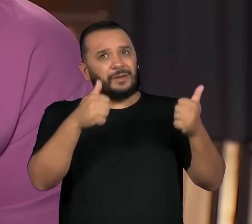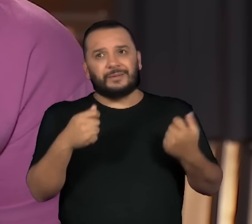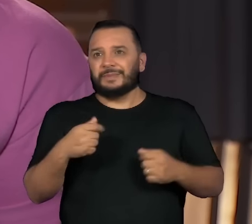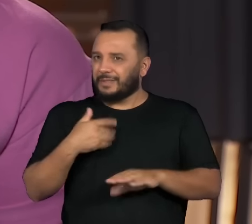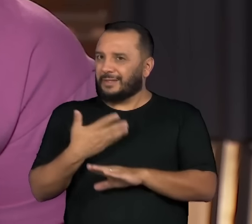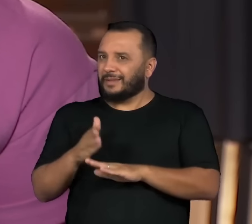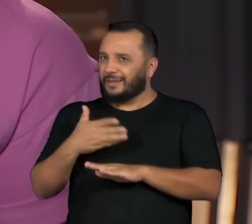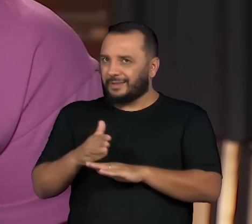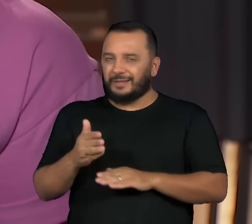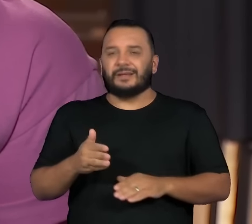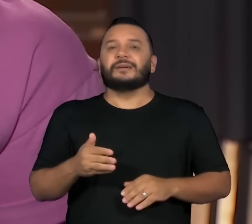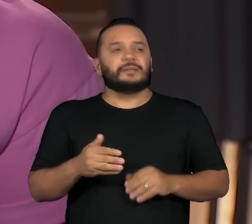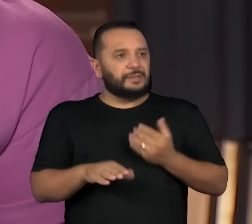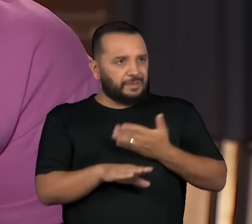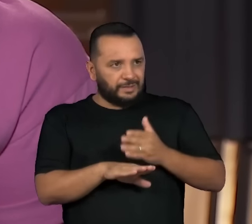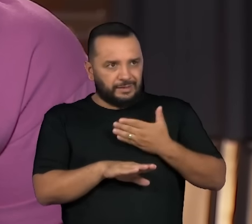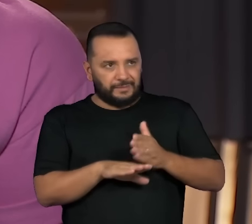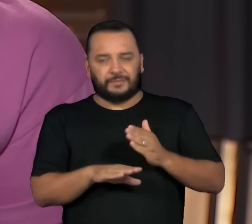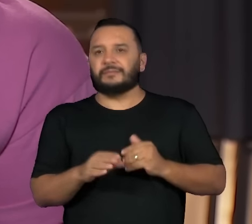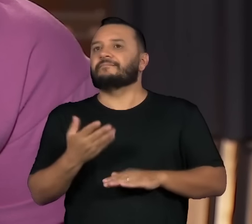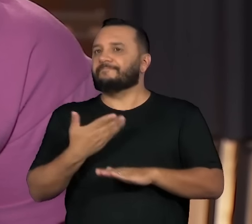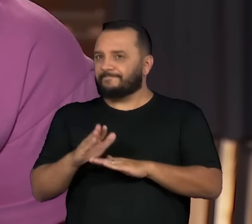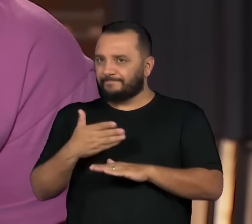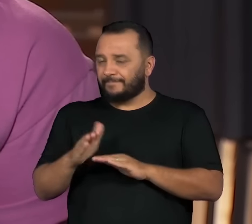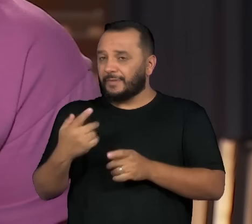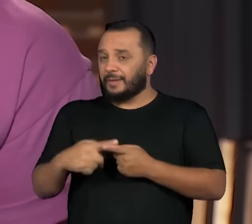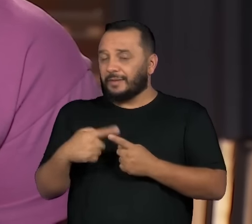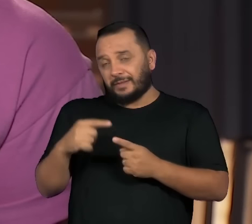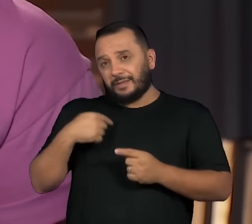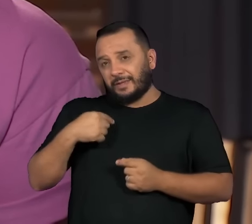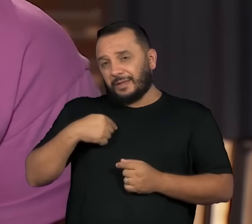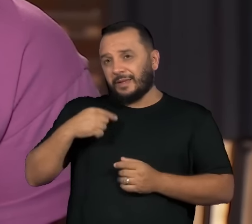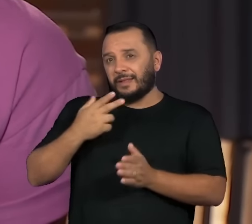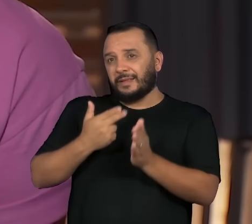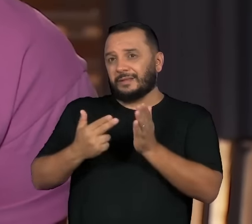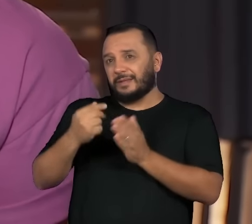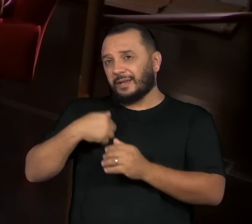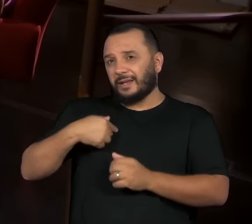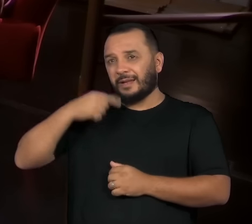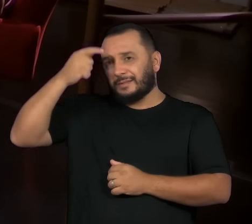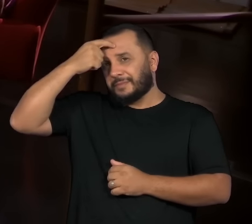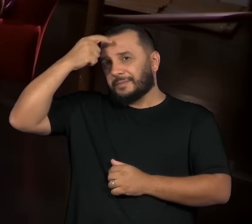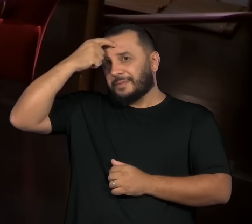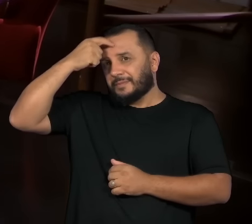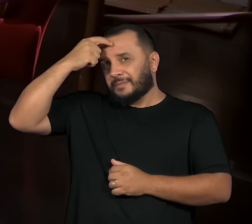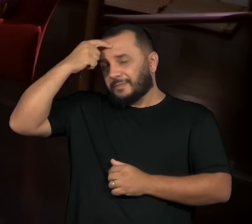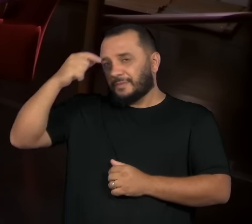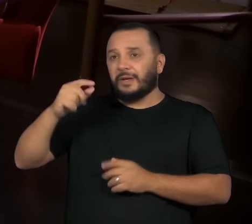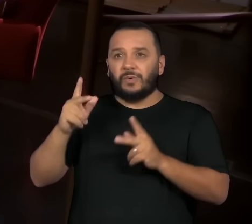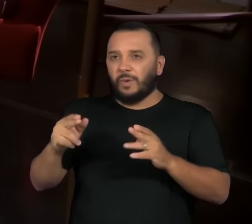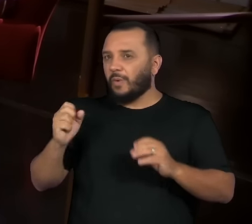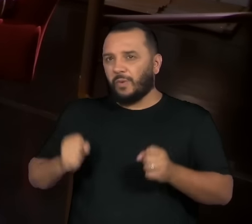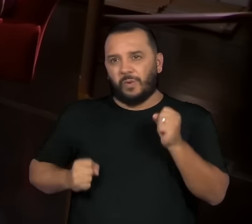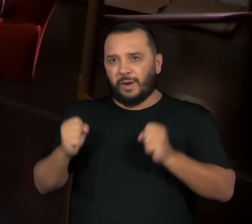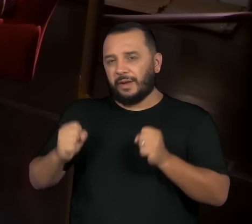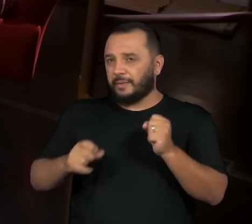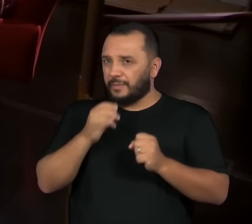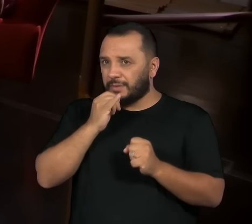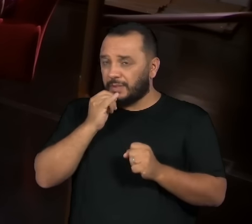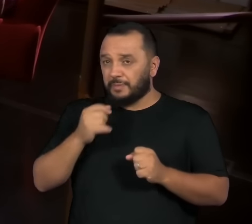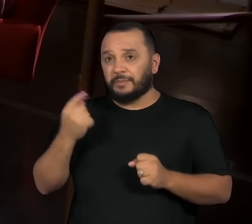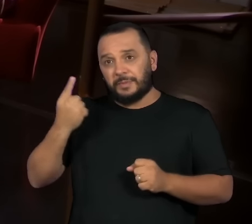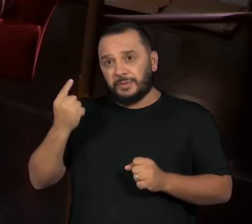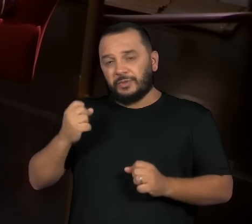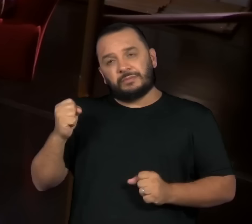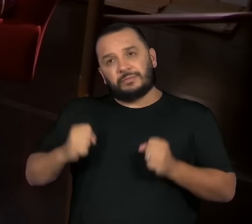treina. aí vai treinando. Porque desenhar é memória muscular. É que nem correr. Tá. Você quer ser maratonista. Isso. Primeiro dia você vai